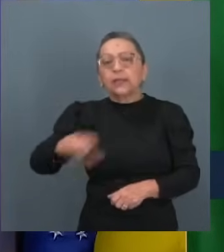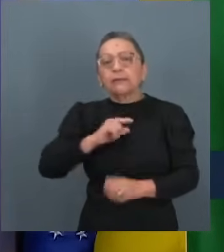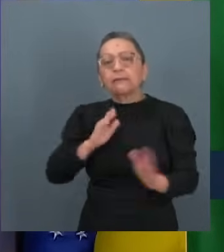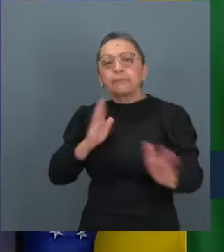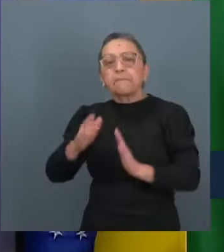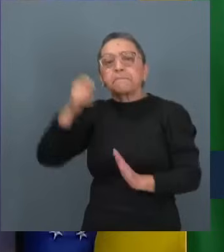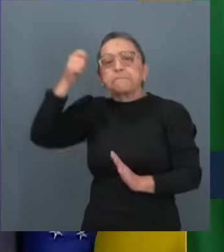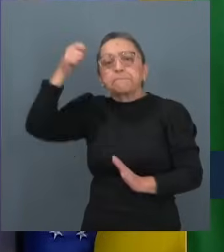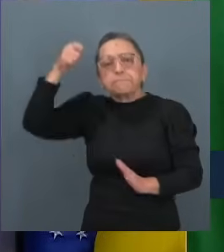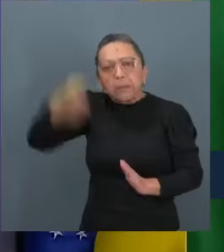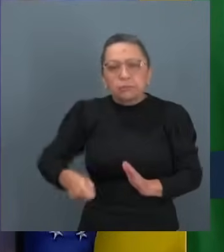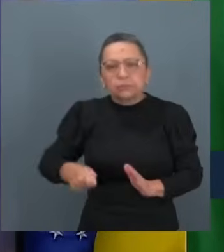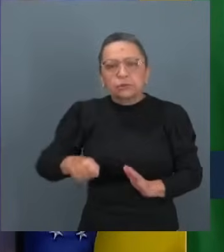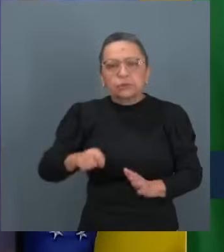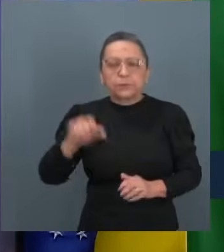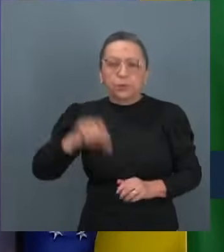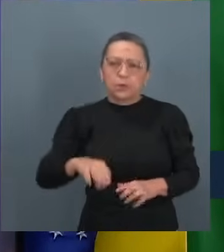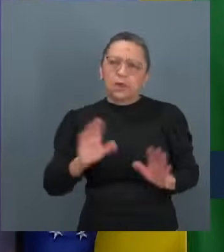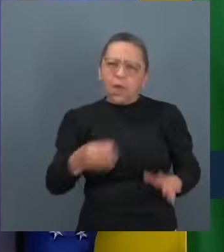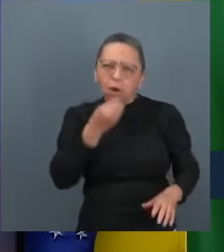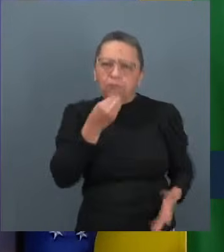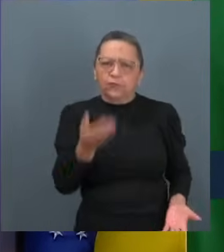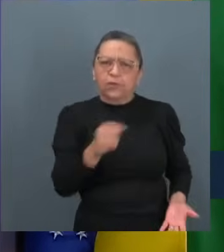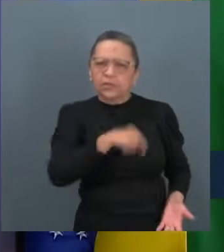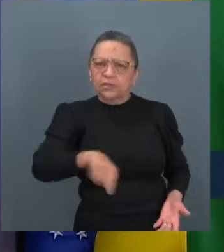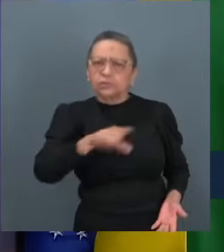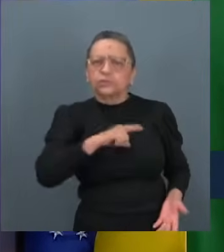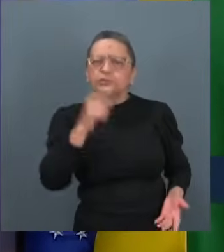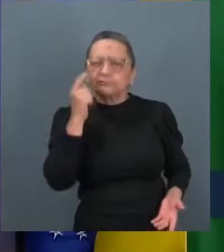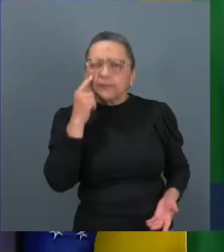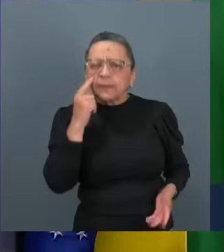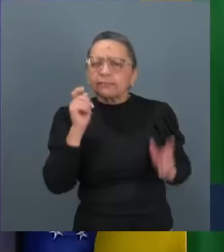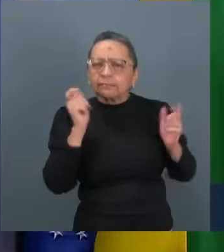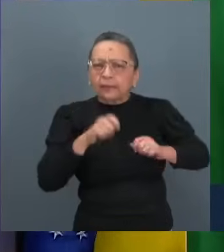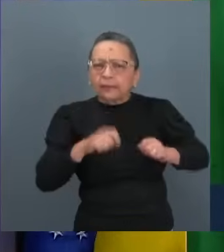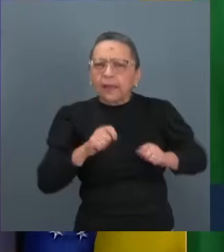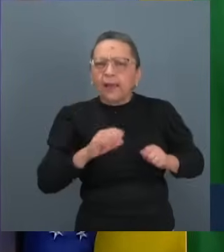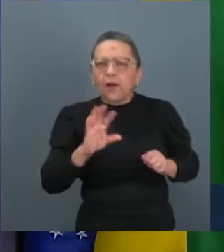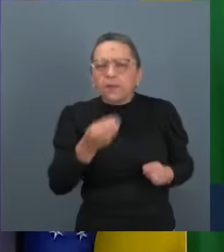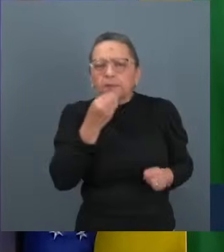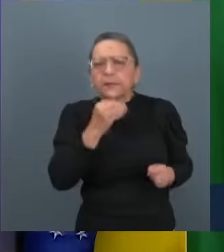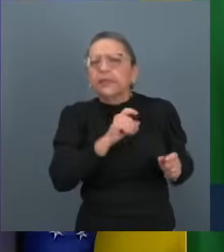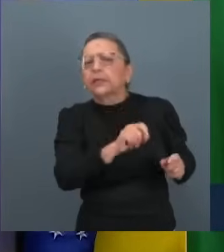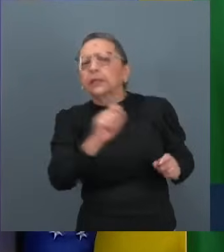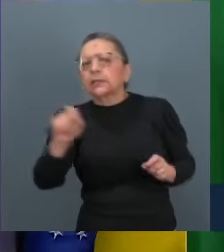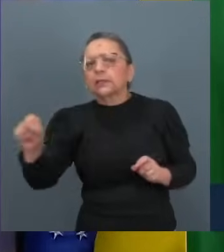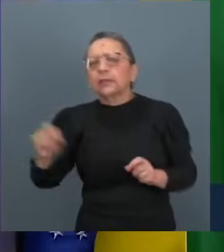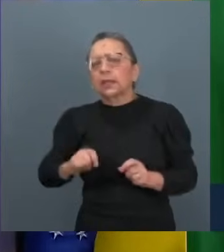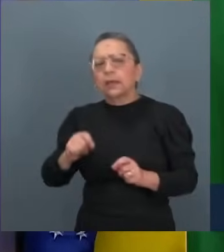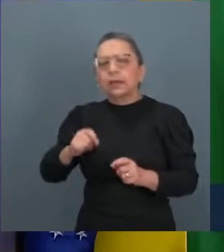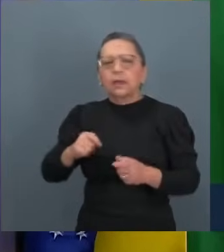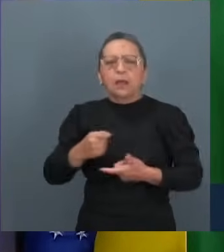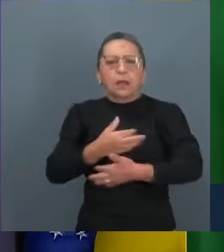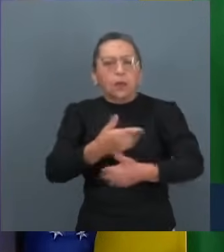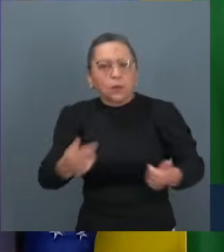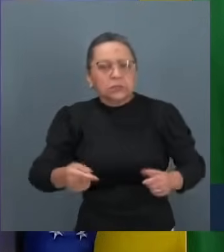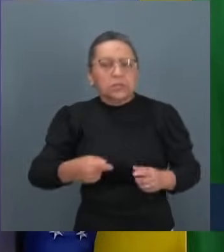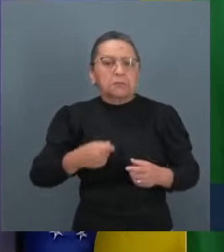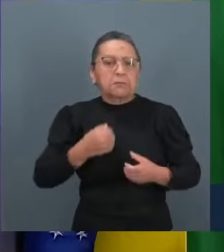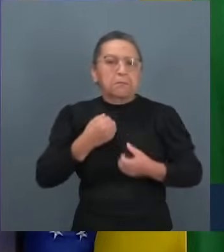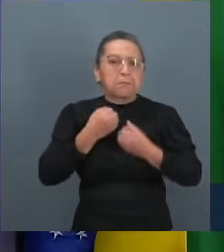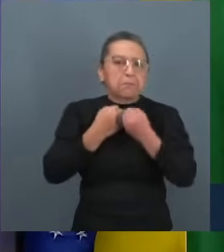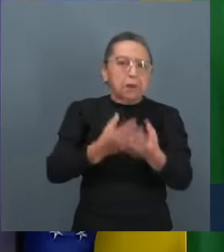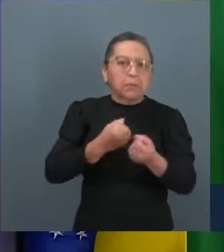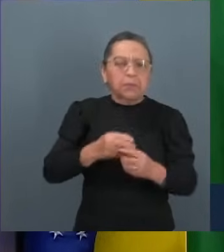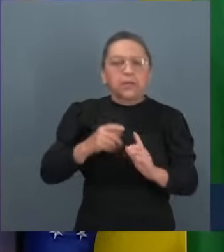piores ditaduras. É óbvio que isso abre imensas brechas para que discursos críticos às instituições brasileiras